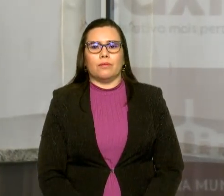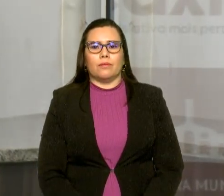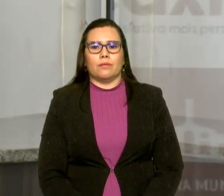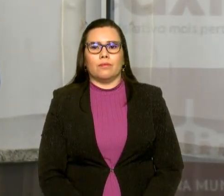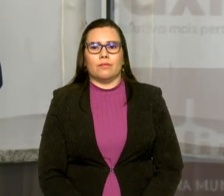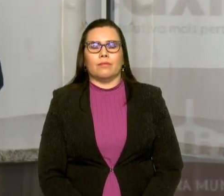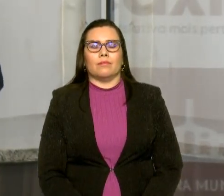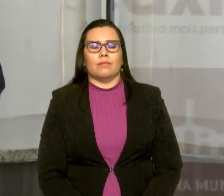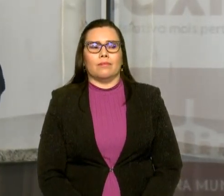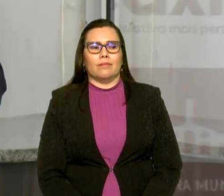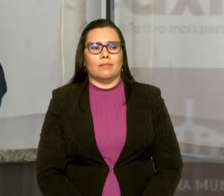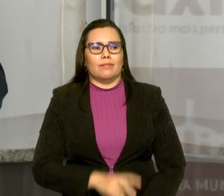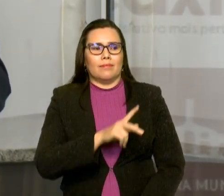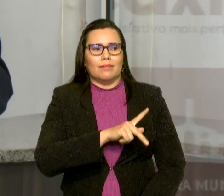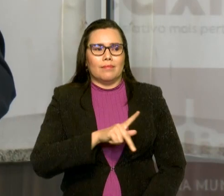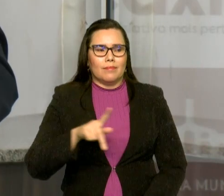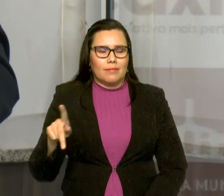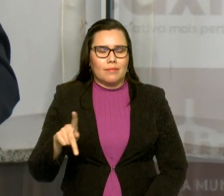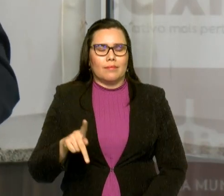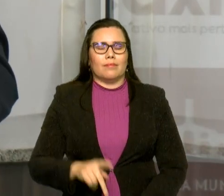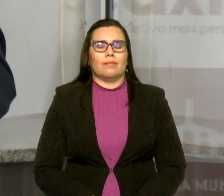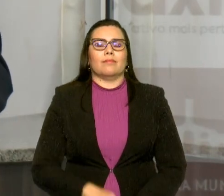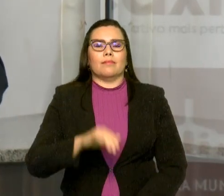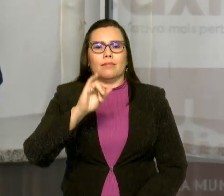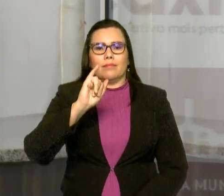senhora presidente, membros da mesa,